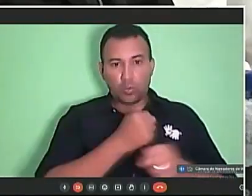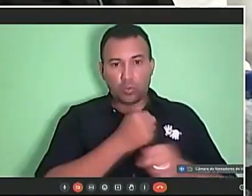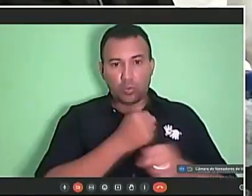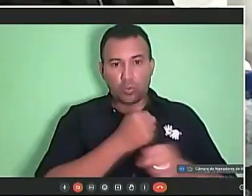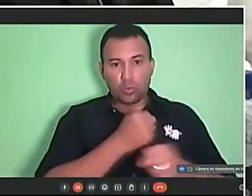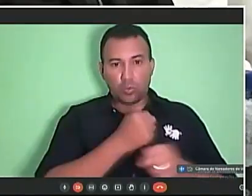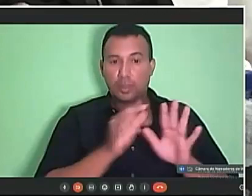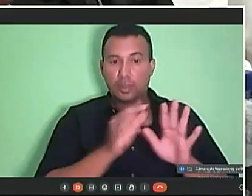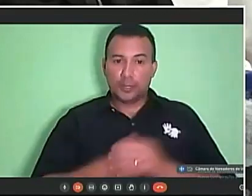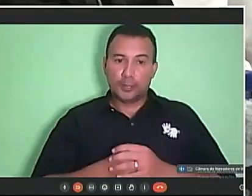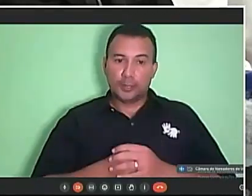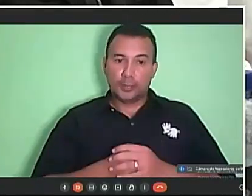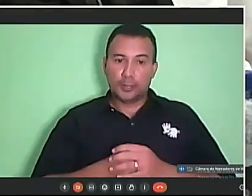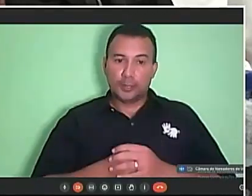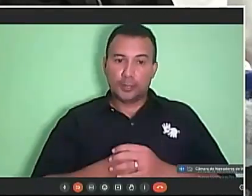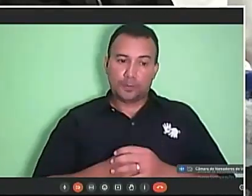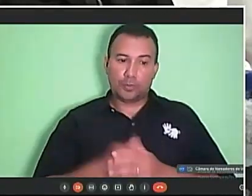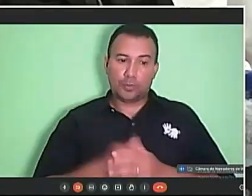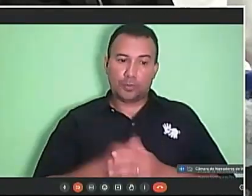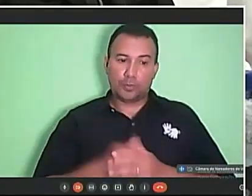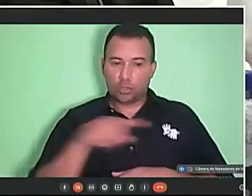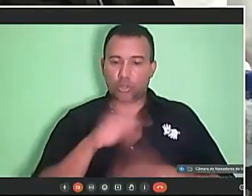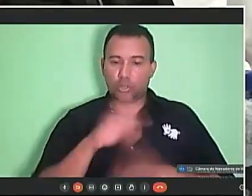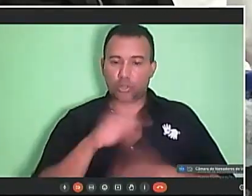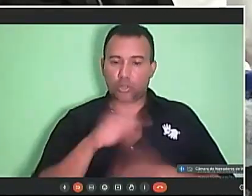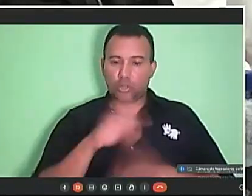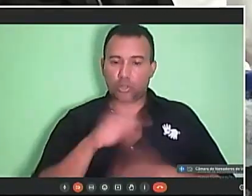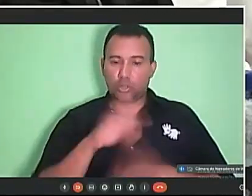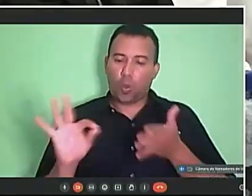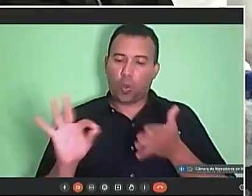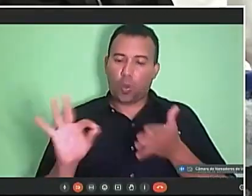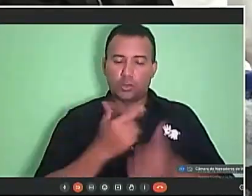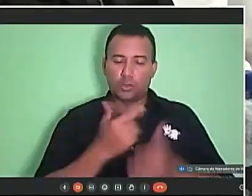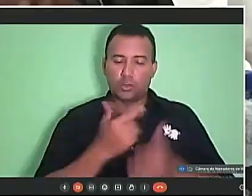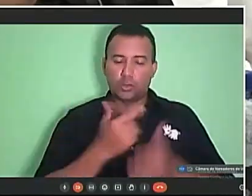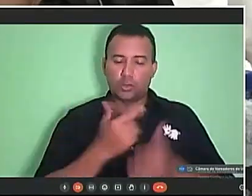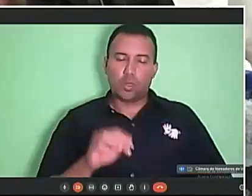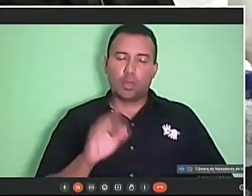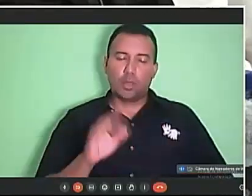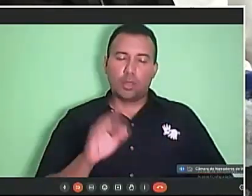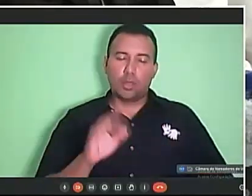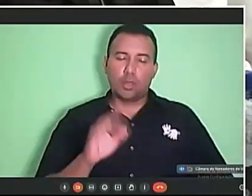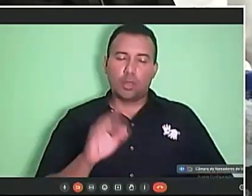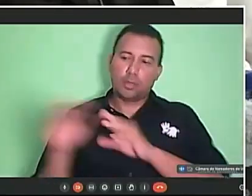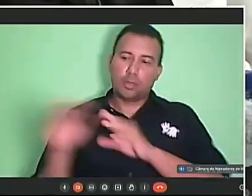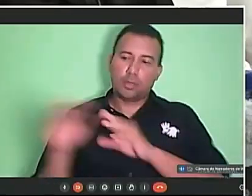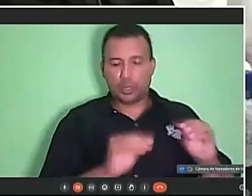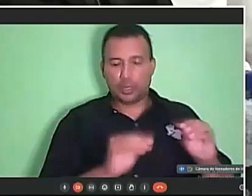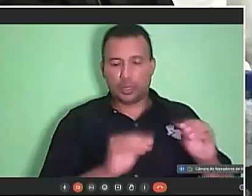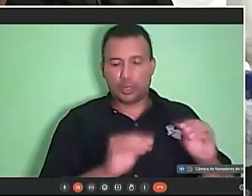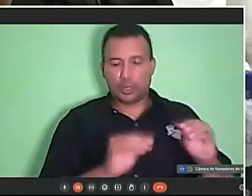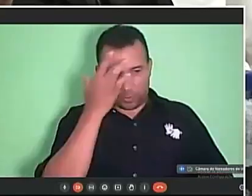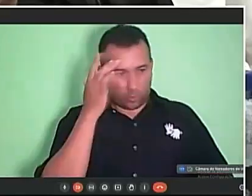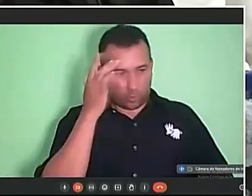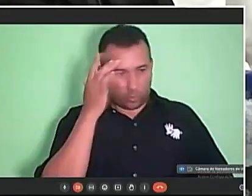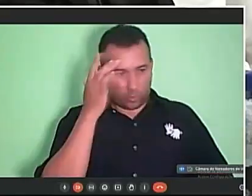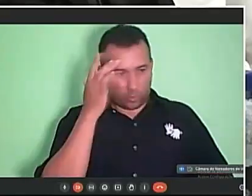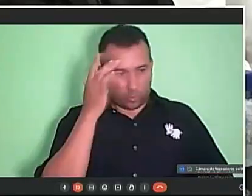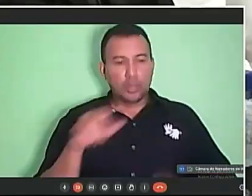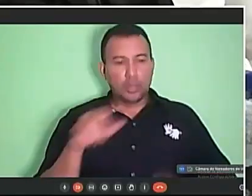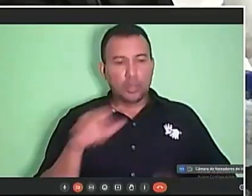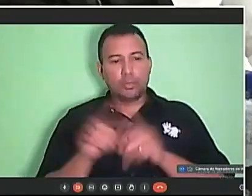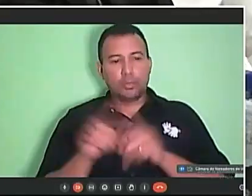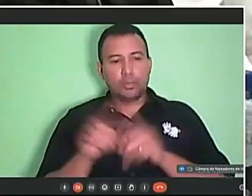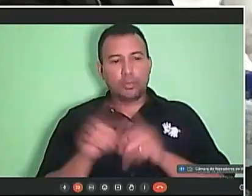temos já contratado 250 casas para realocar essas pessoas. Eu vi também um questionamento da questão de